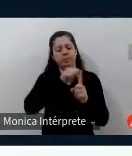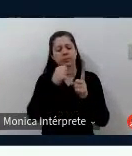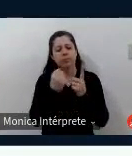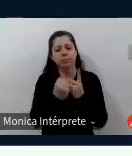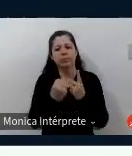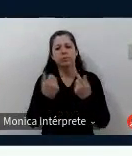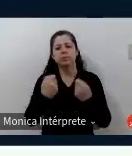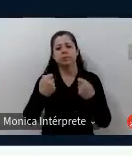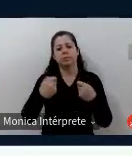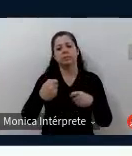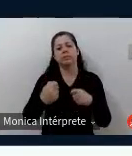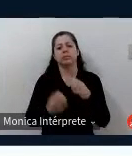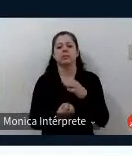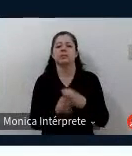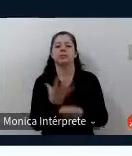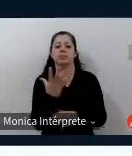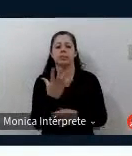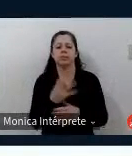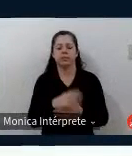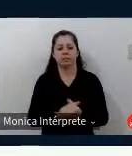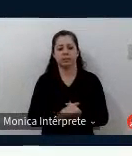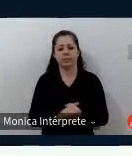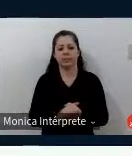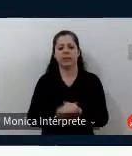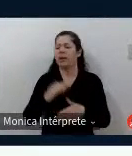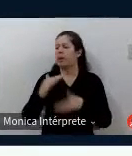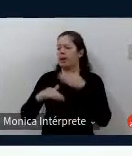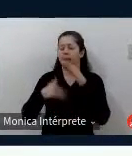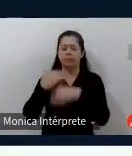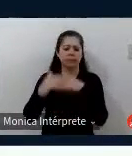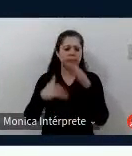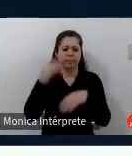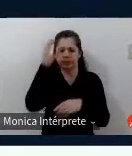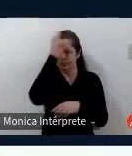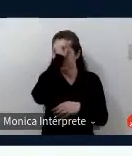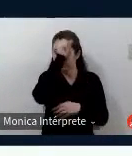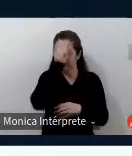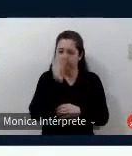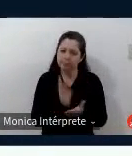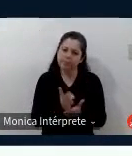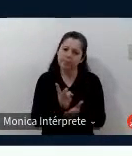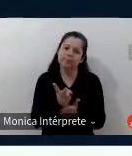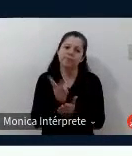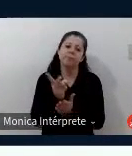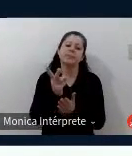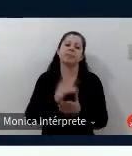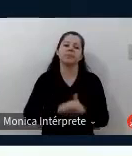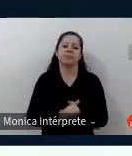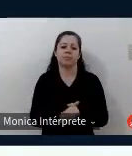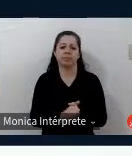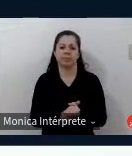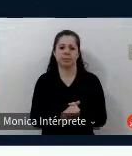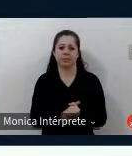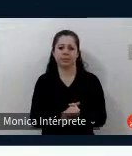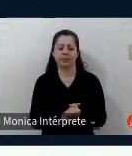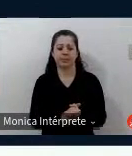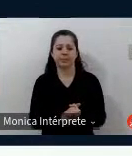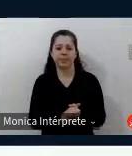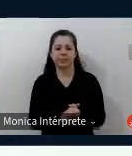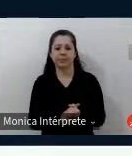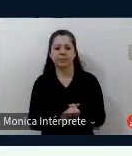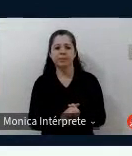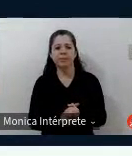que é um processo de aprendizagem isso, é uma aprendizagem significativa, uma aprendizagem que ela faz sentido para os nossos estudantes,